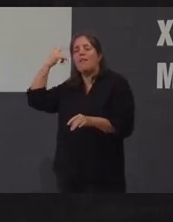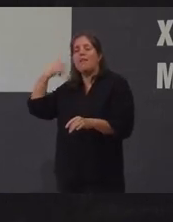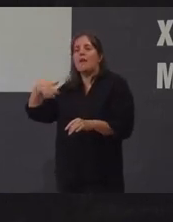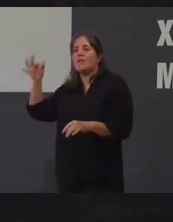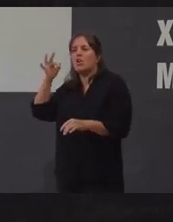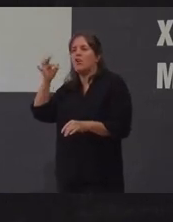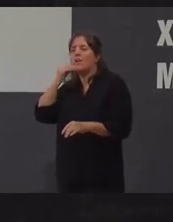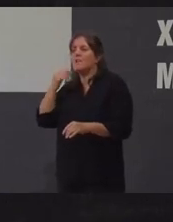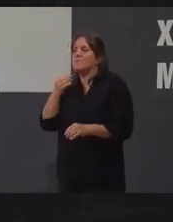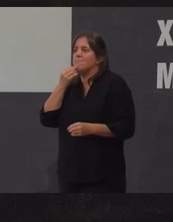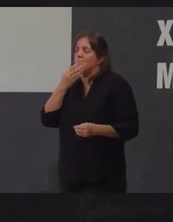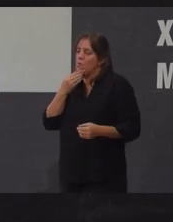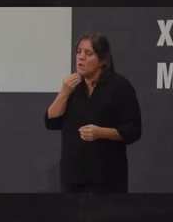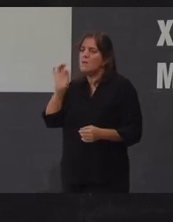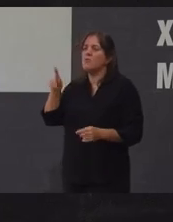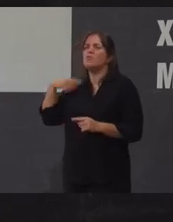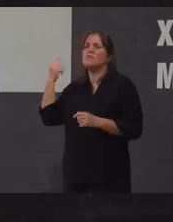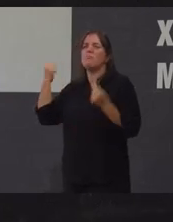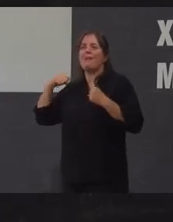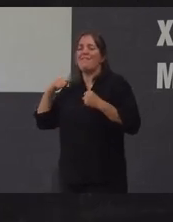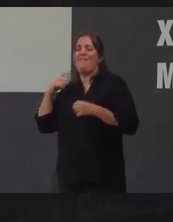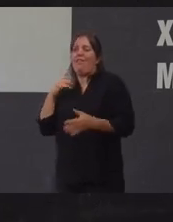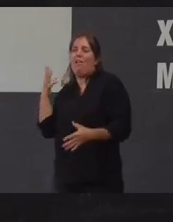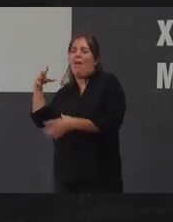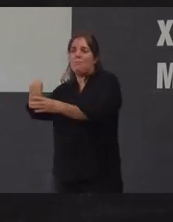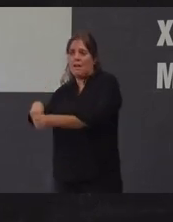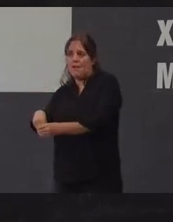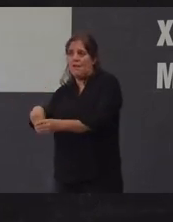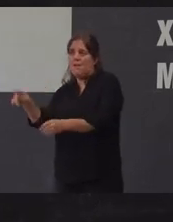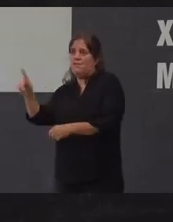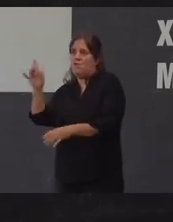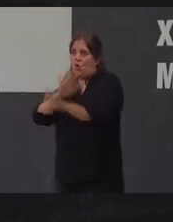son moi bonitas, pero logo na práctica é moito máis complexa. Entón,